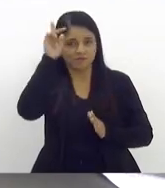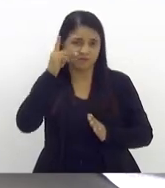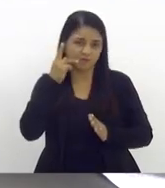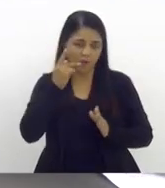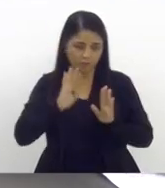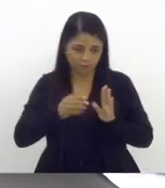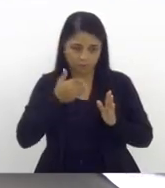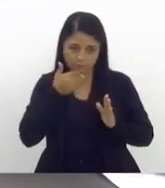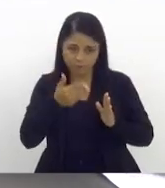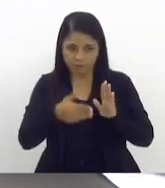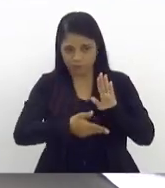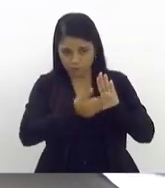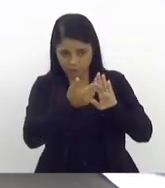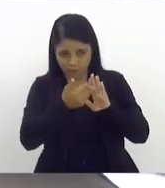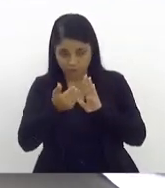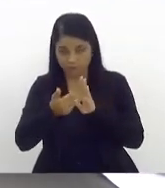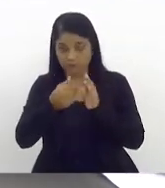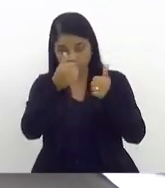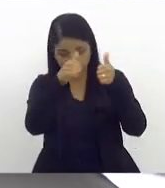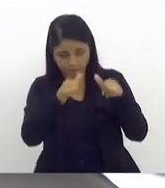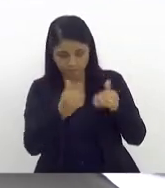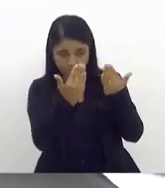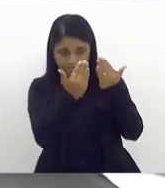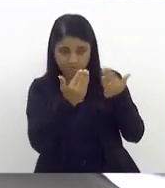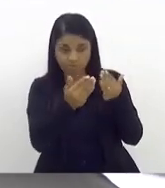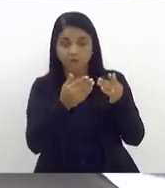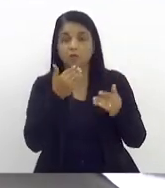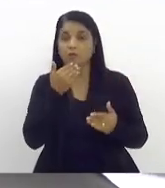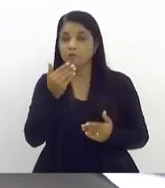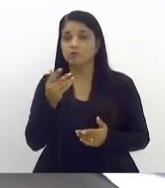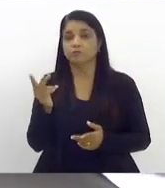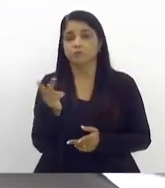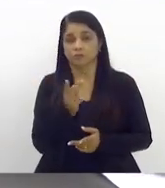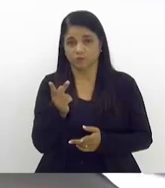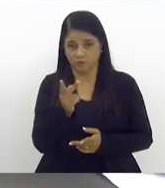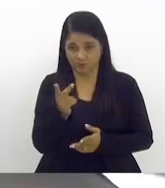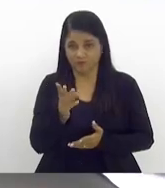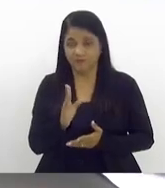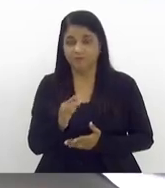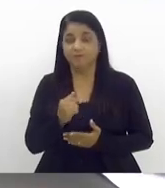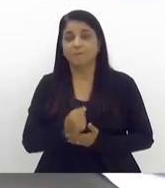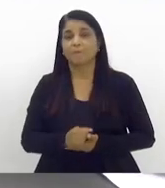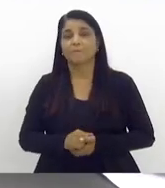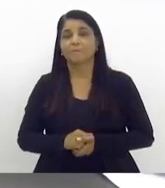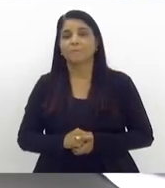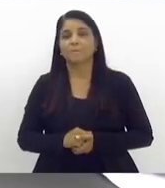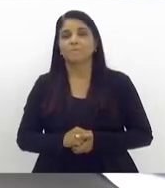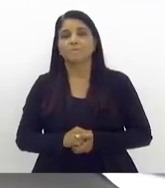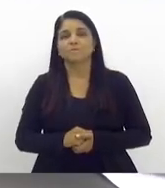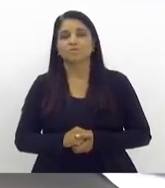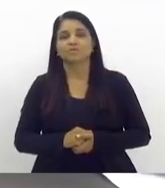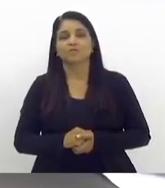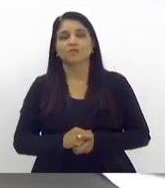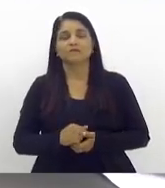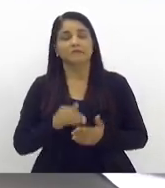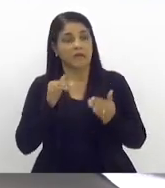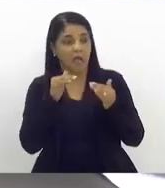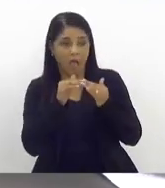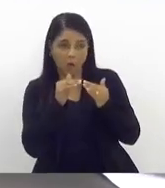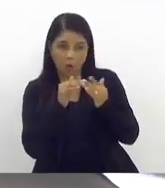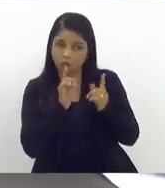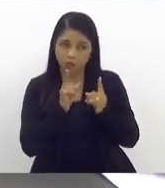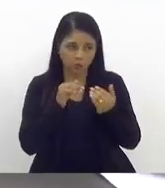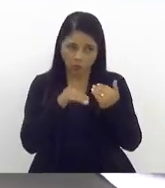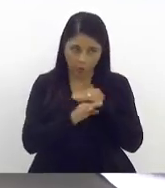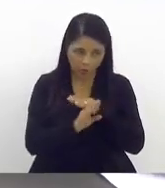observação para Vossa Excelência e para o deputado Luiz Paulo, que pediu vista, que é o seguinte. Não sei se Vossa Excelência está de acordo, deputado